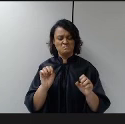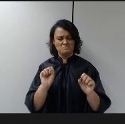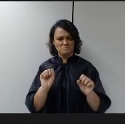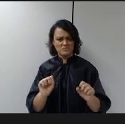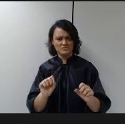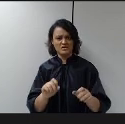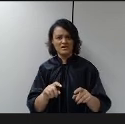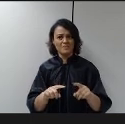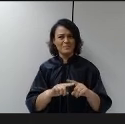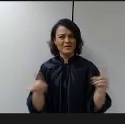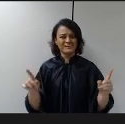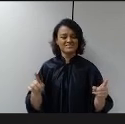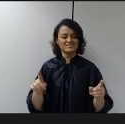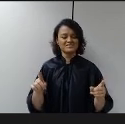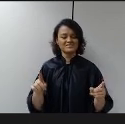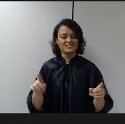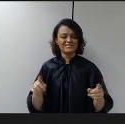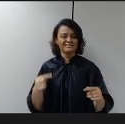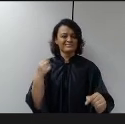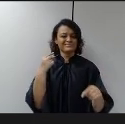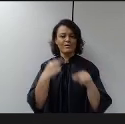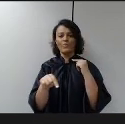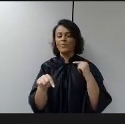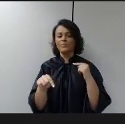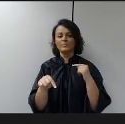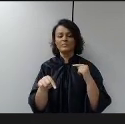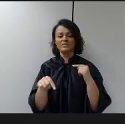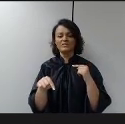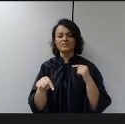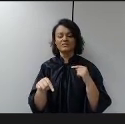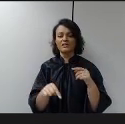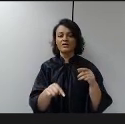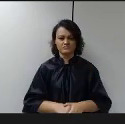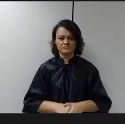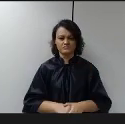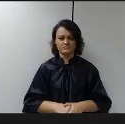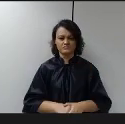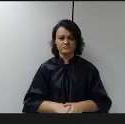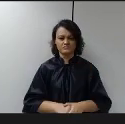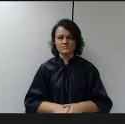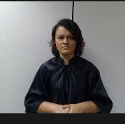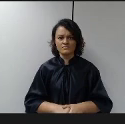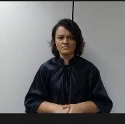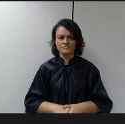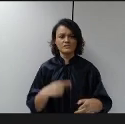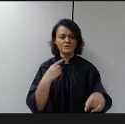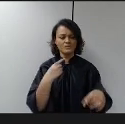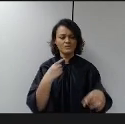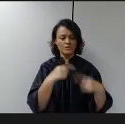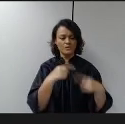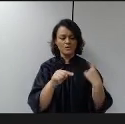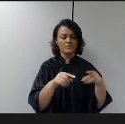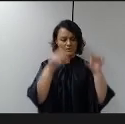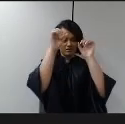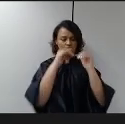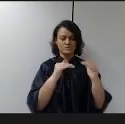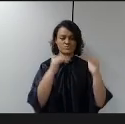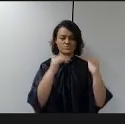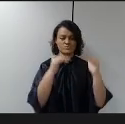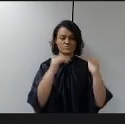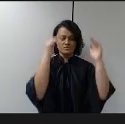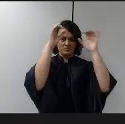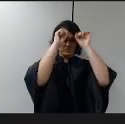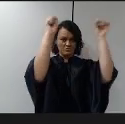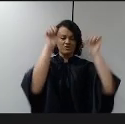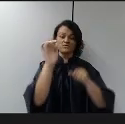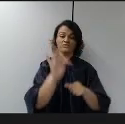em dissonância com a jurisprudência desta Corte Constitucional Federal, merecendo o agravo